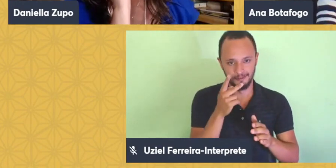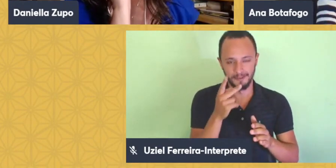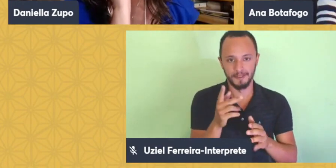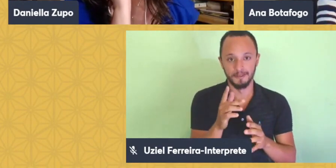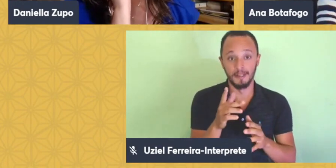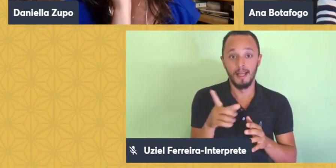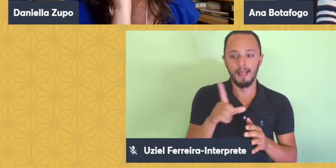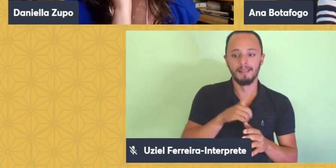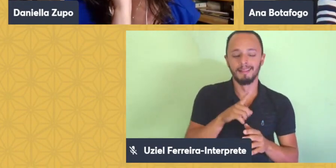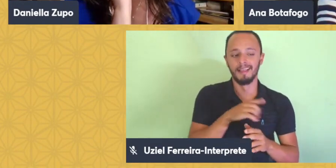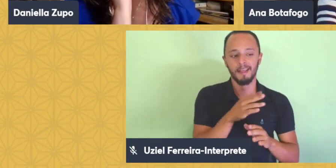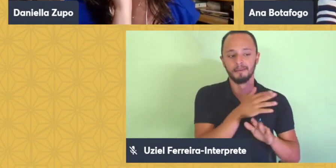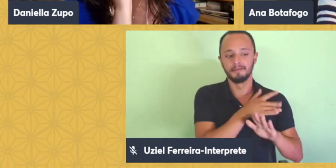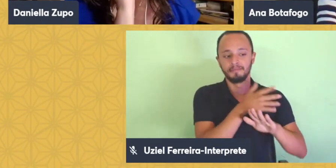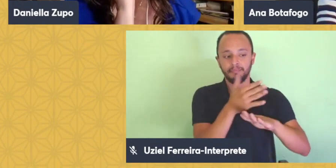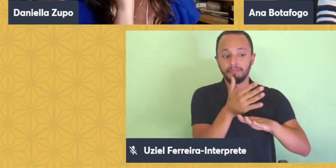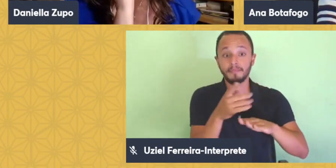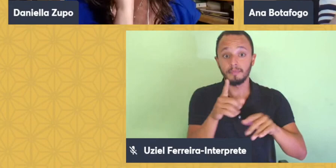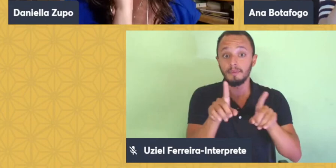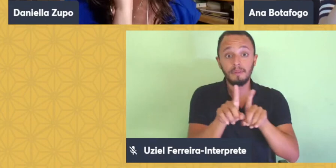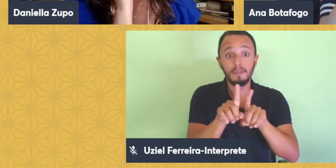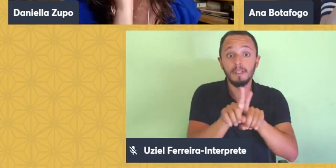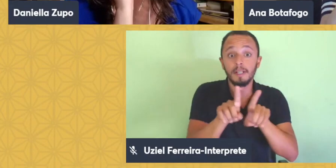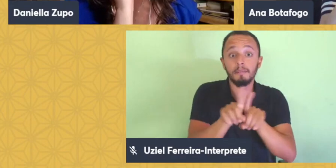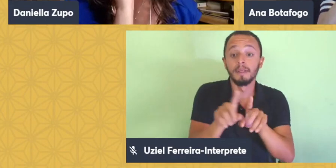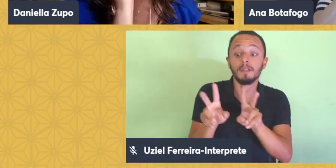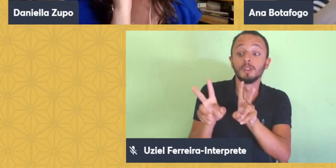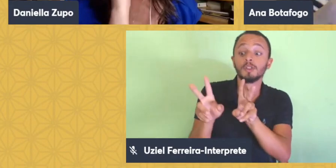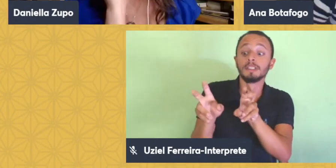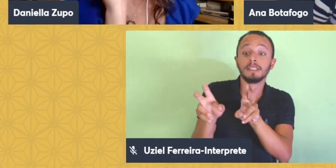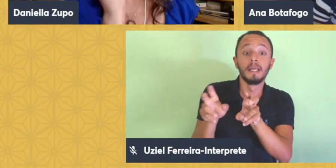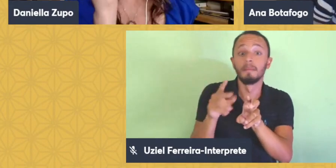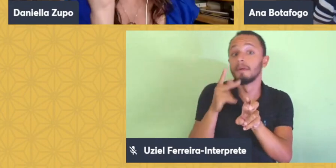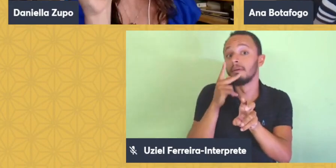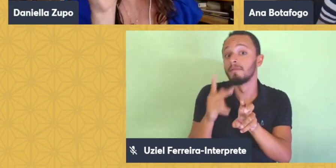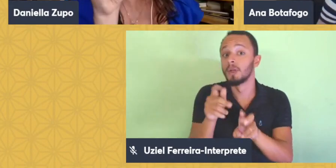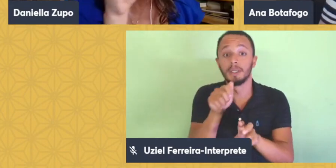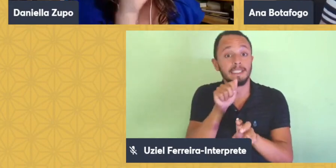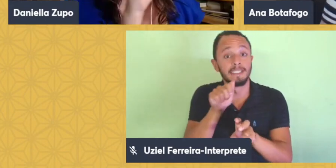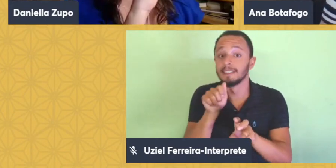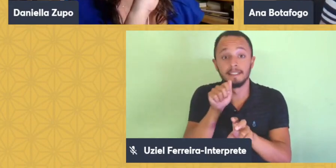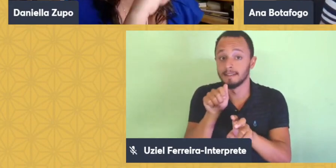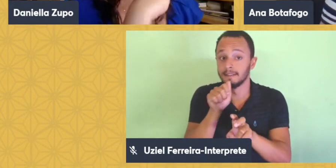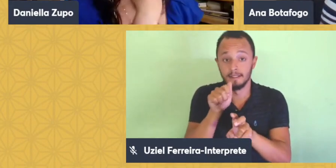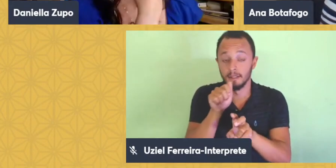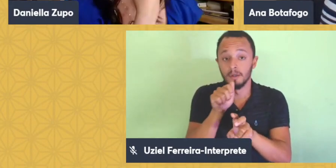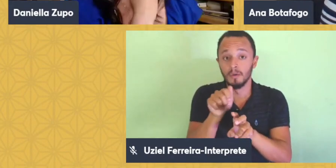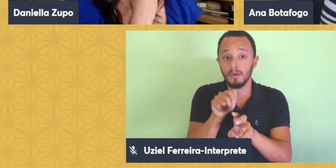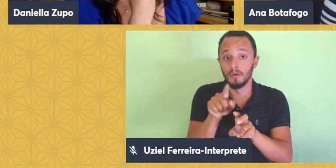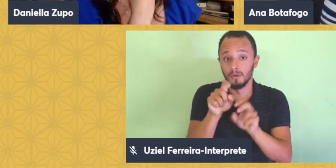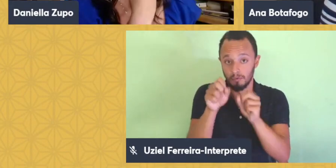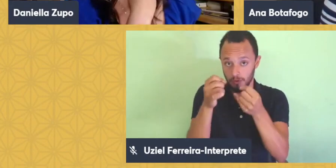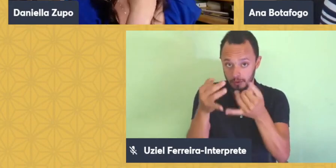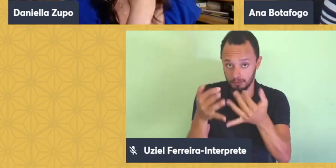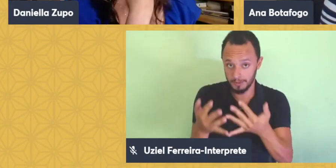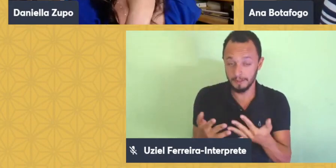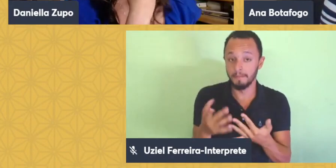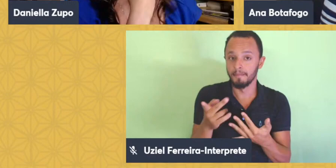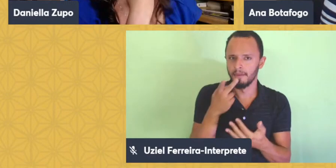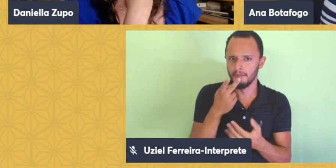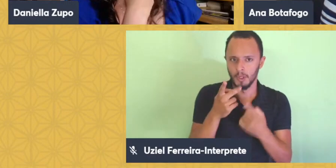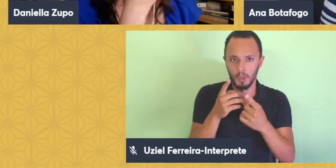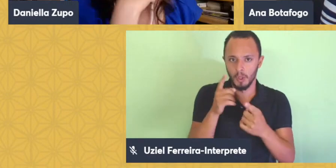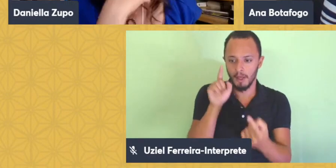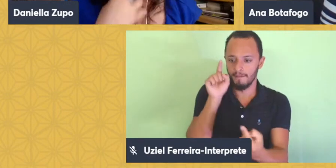embalo e ela traz um tema sobre o qual não falamos ainda Ana e pra ver com essa experiência do corpo que você acha que se